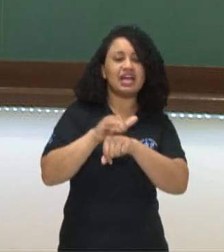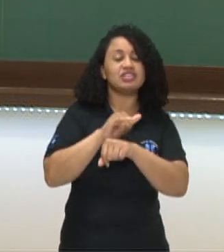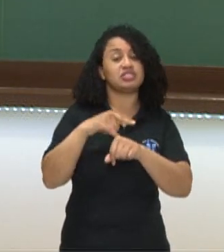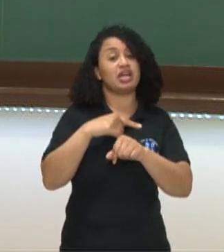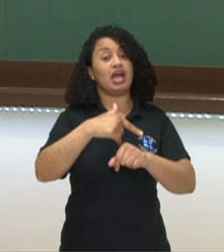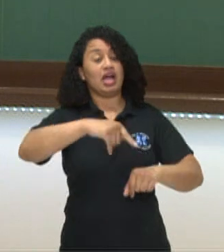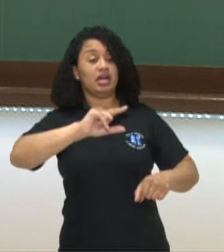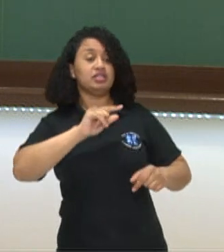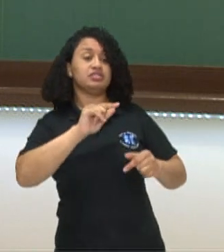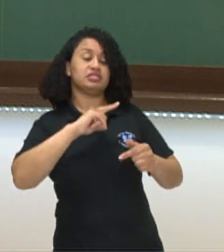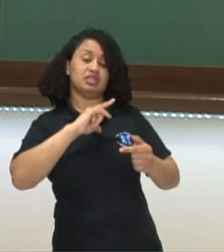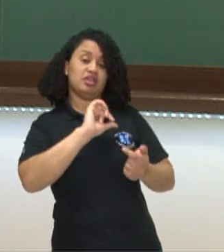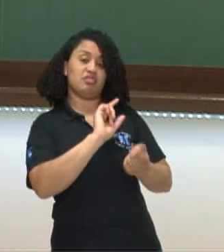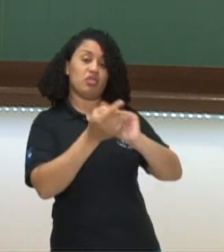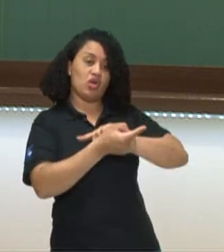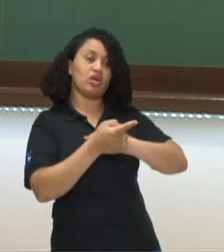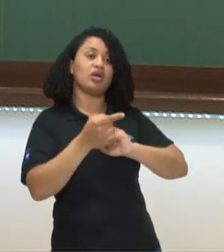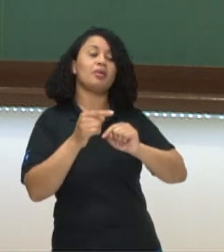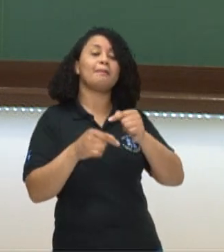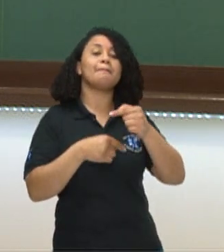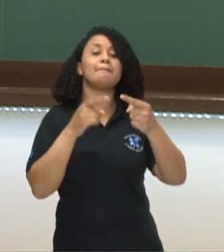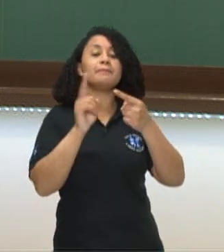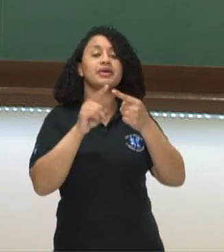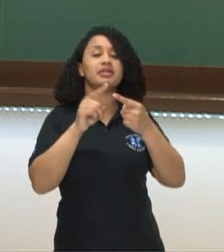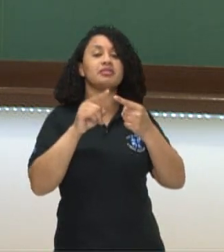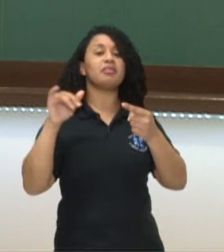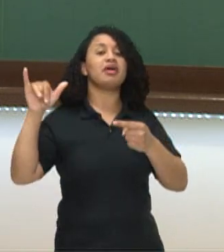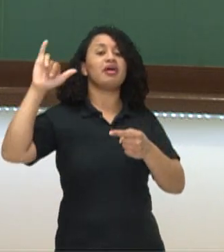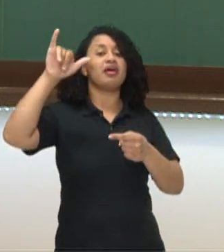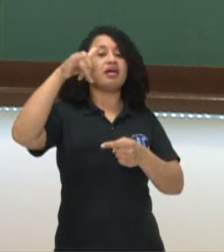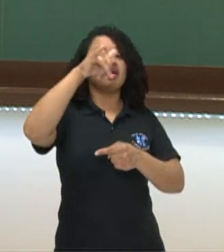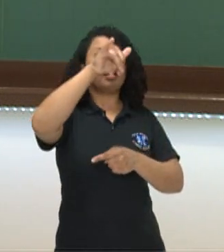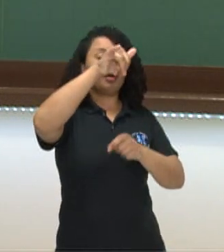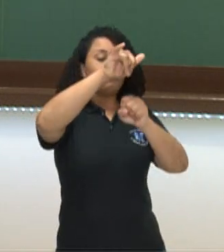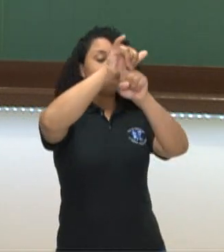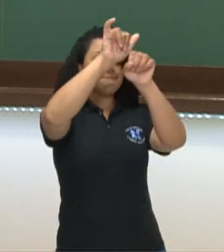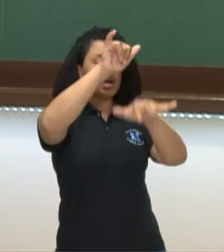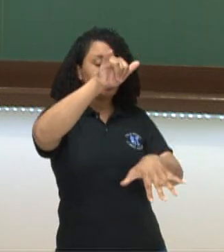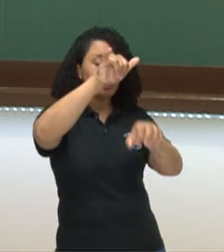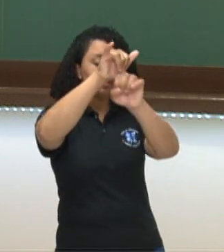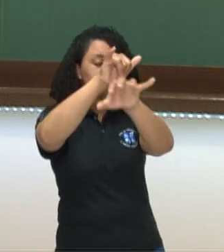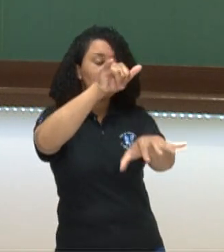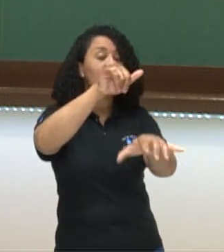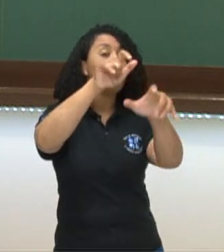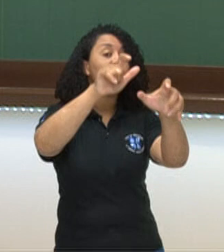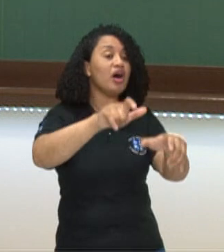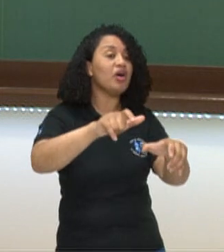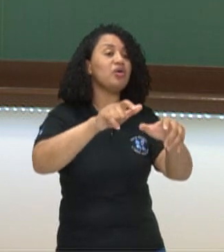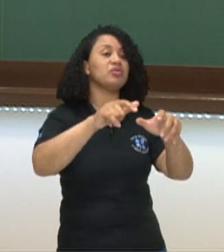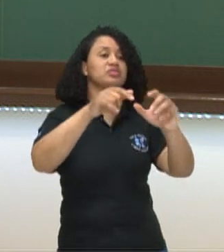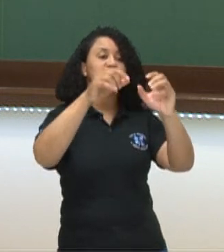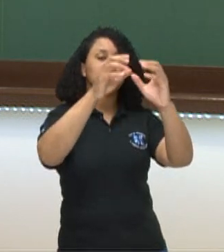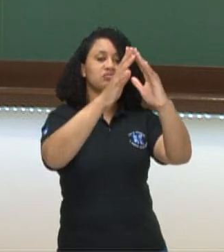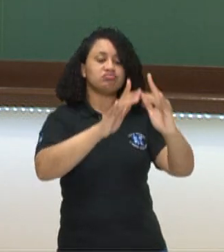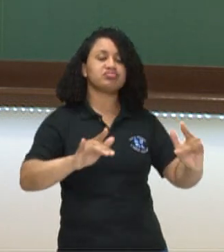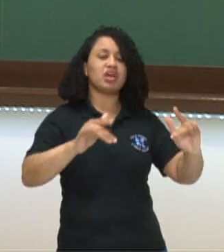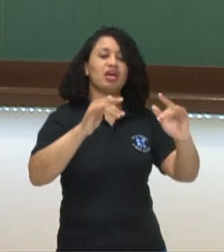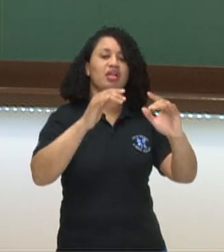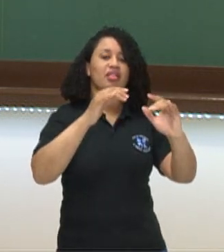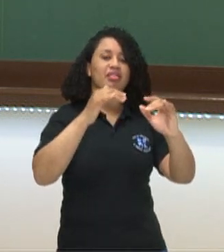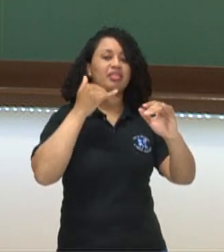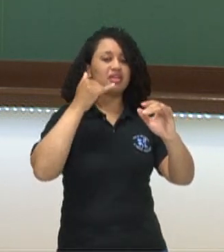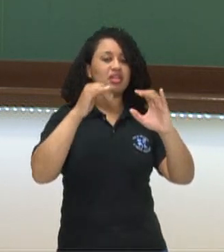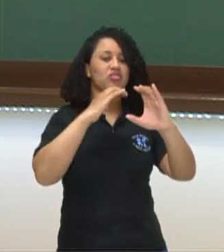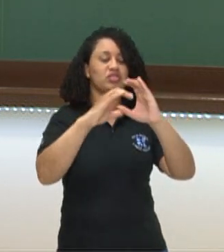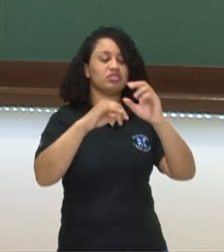então usadas. Primeiro, o ataque da Força Aérea, com o alvo principal nas torres de comunicação e nas estradas